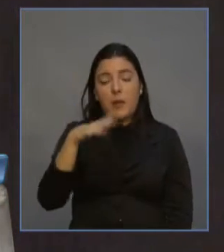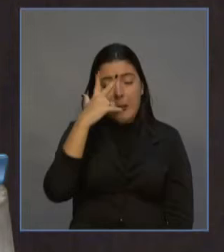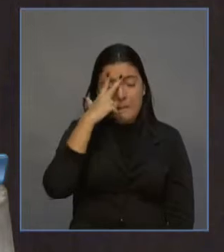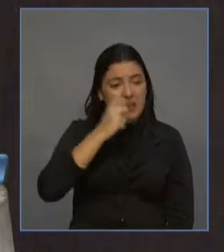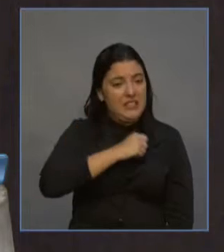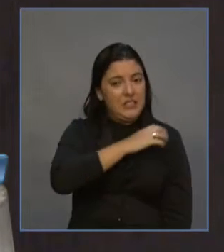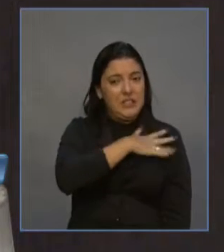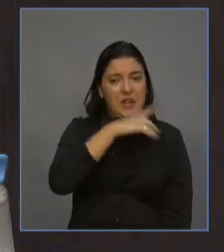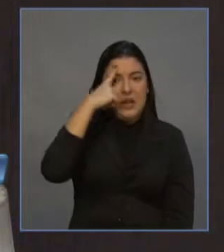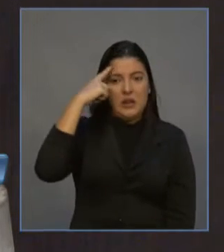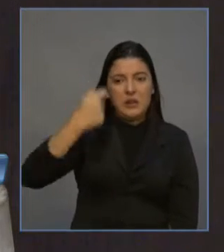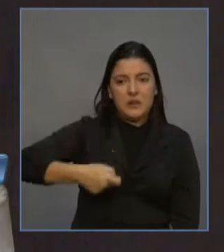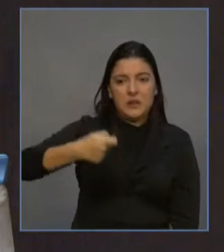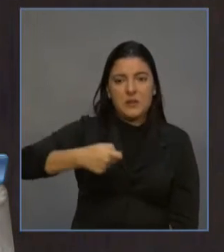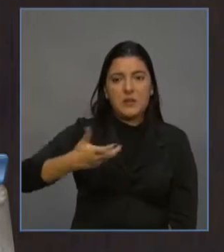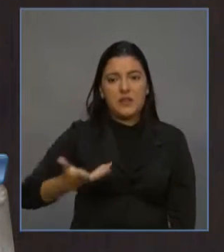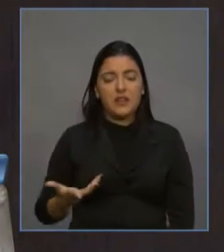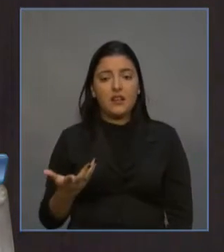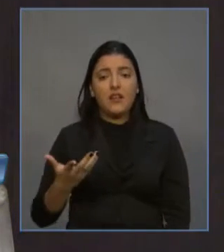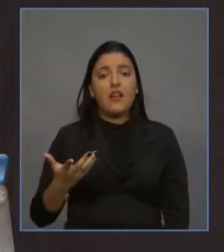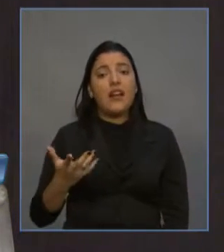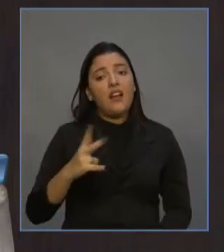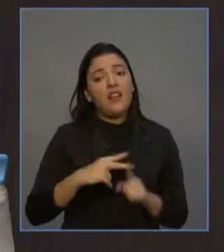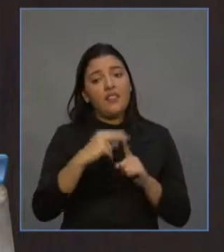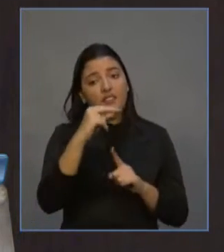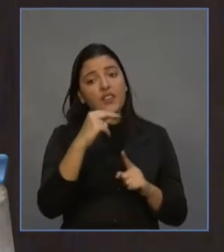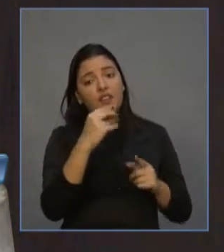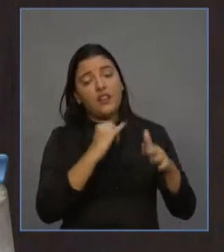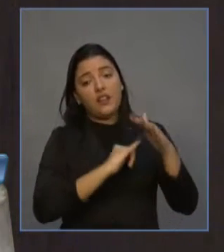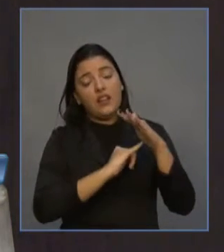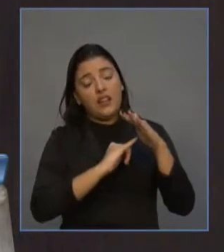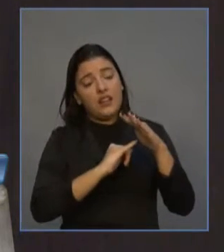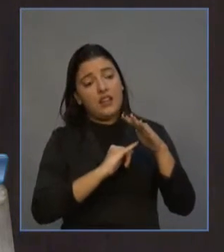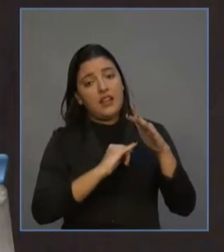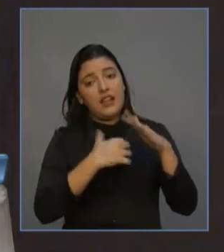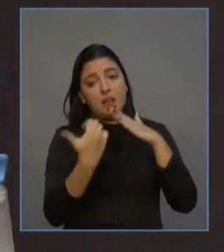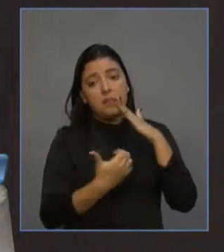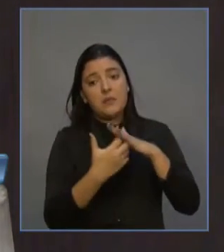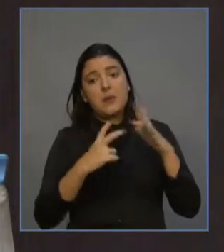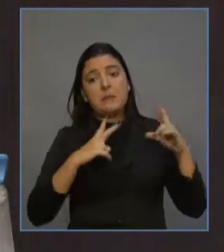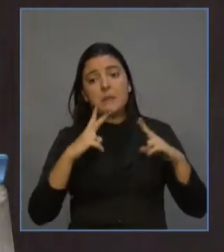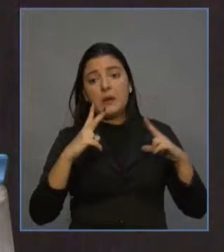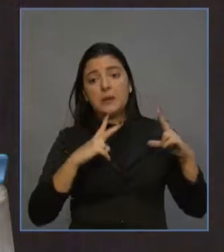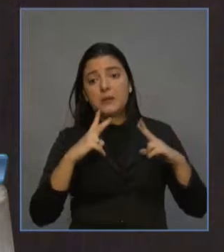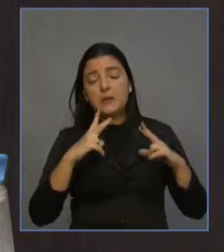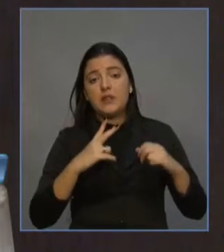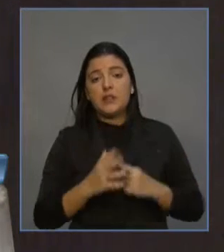é uma vitória das grandes corporações financeiras, das grandes corporações privadas.